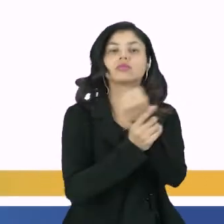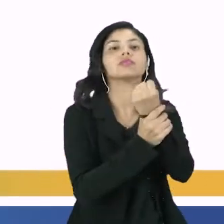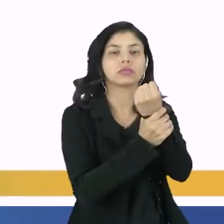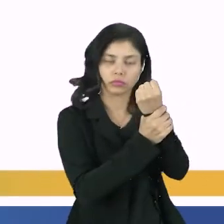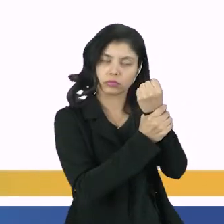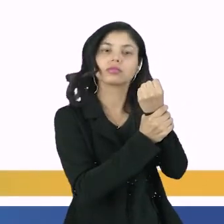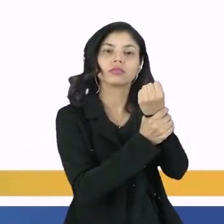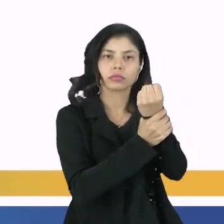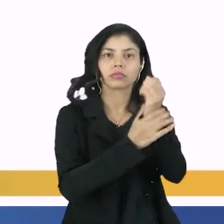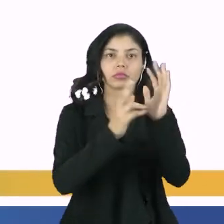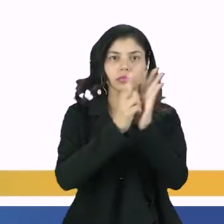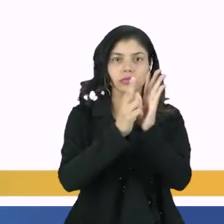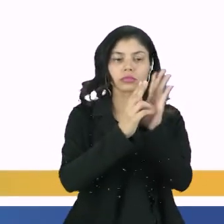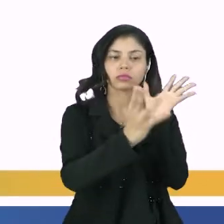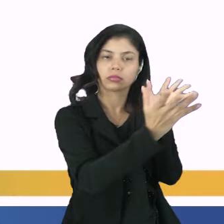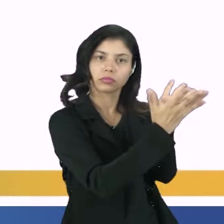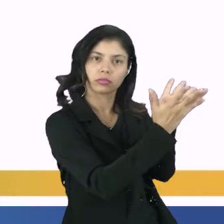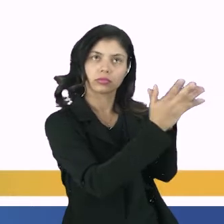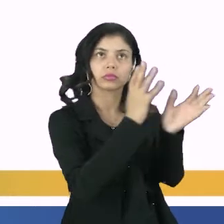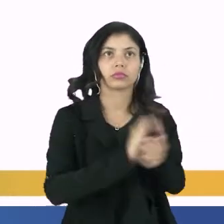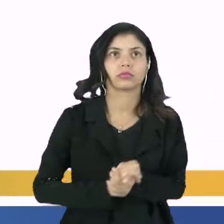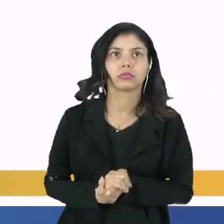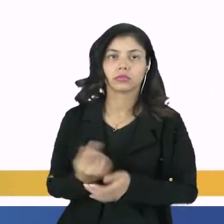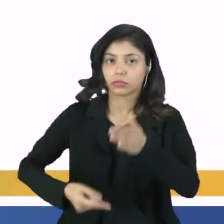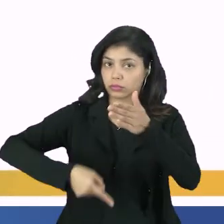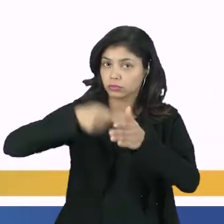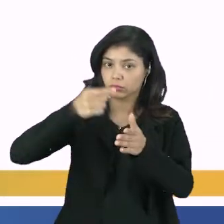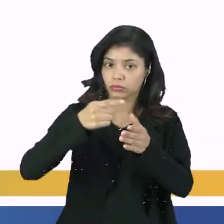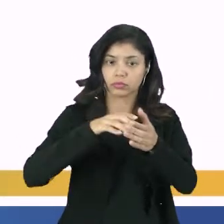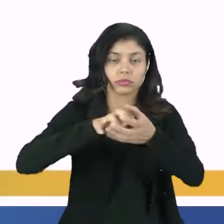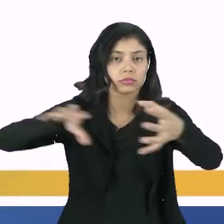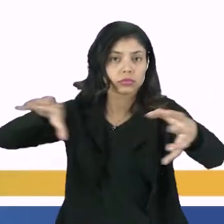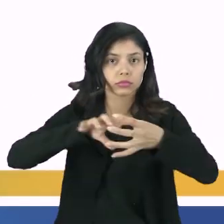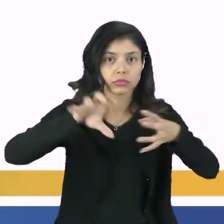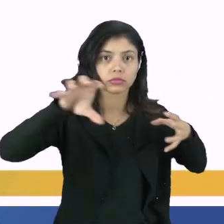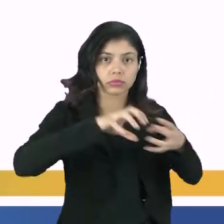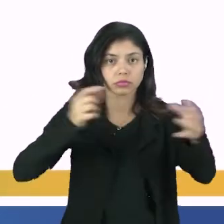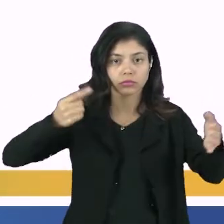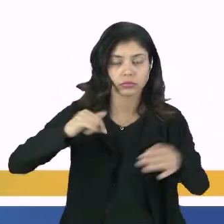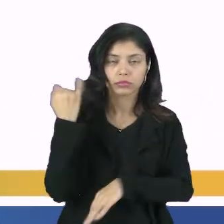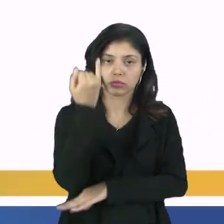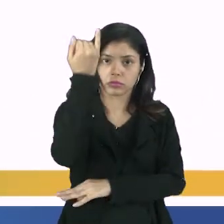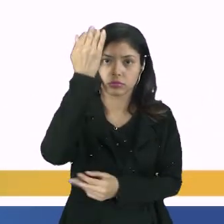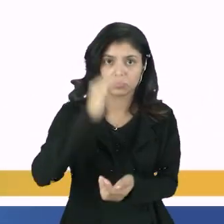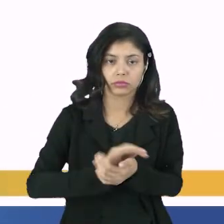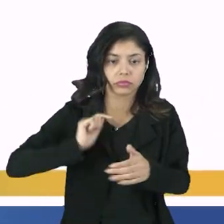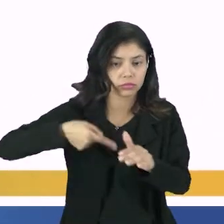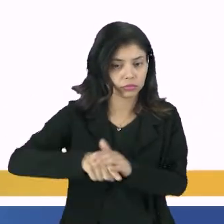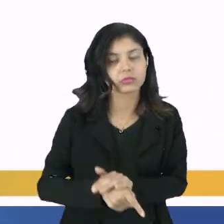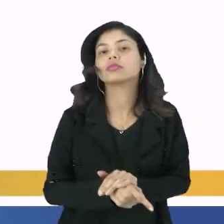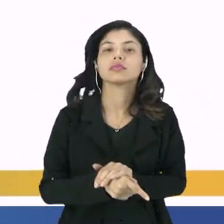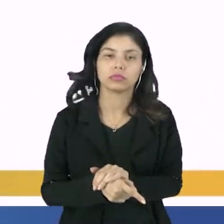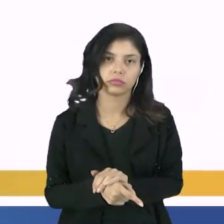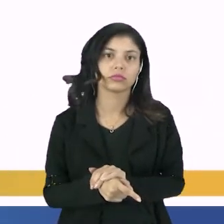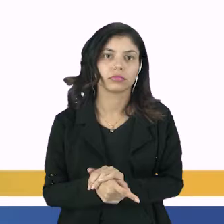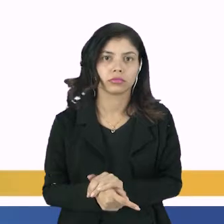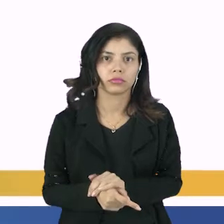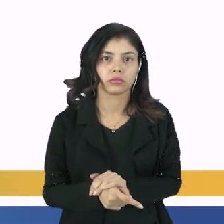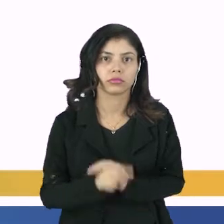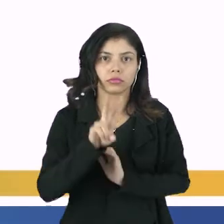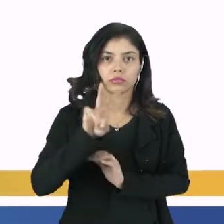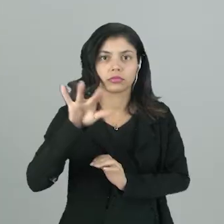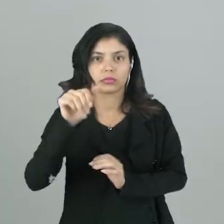da aldeia. Então a gente já tem essa primeira divisão de trabalho, certo? De funções dentro de uma